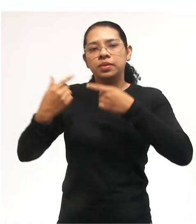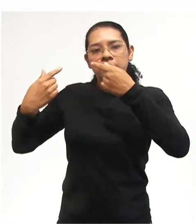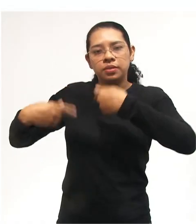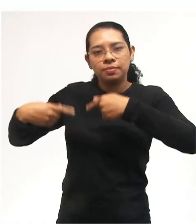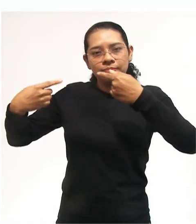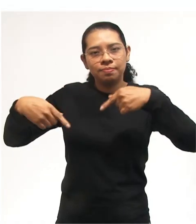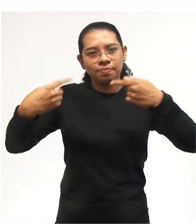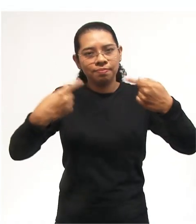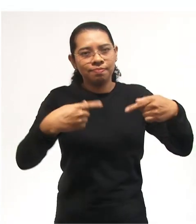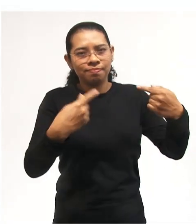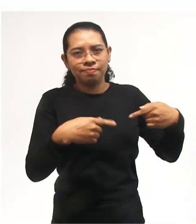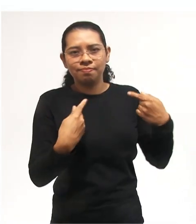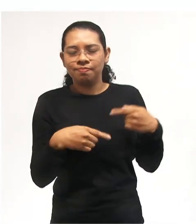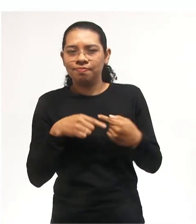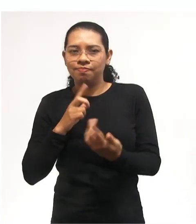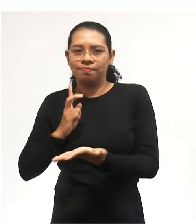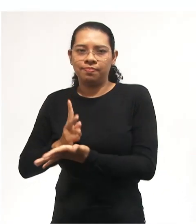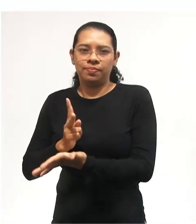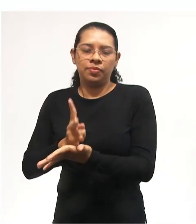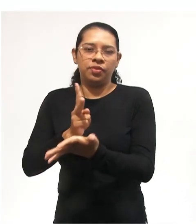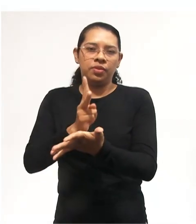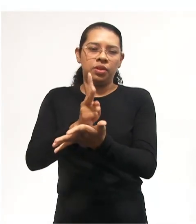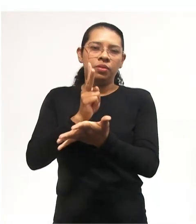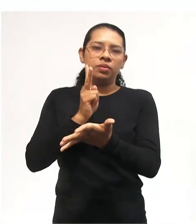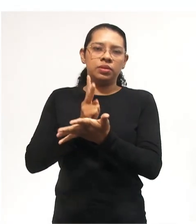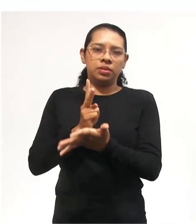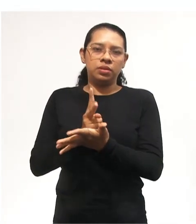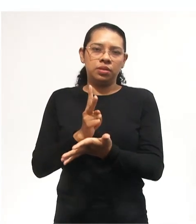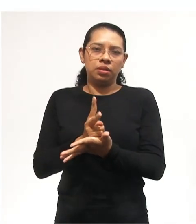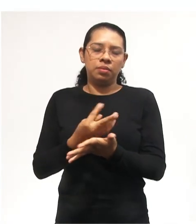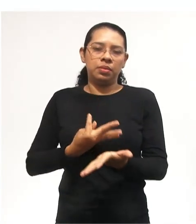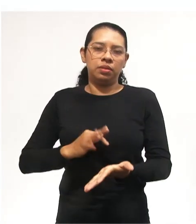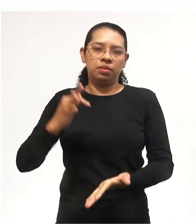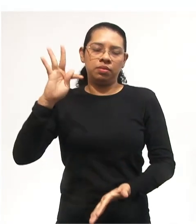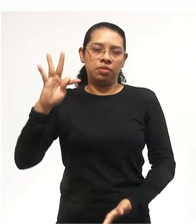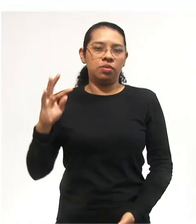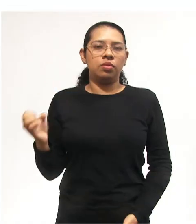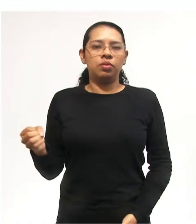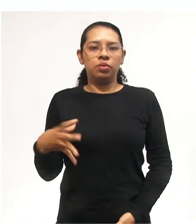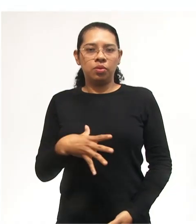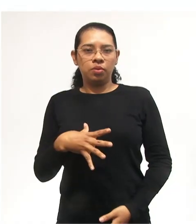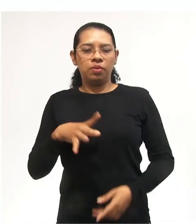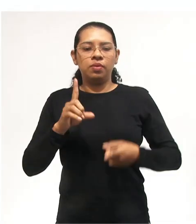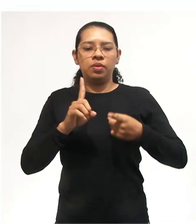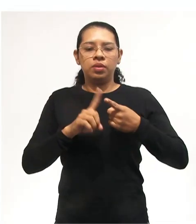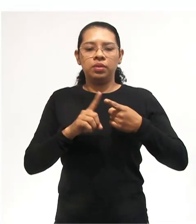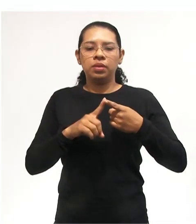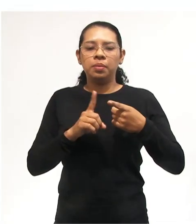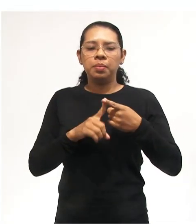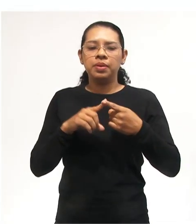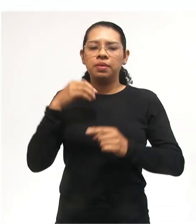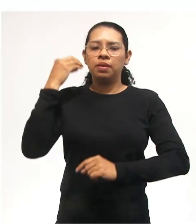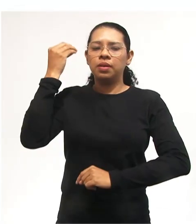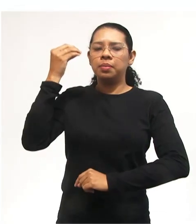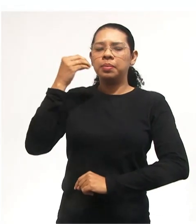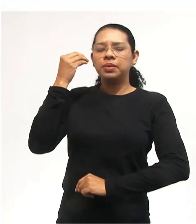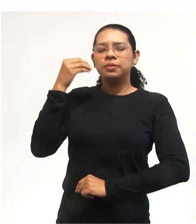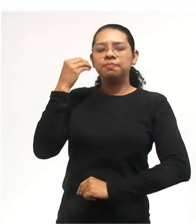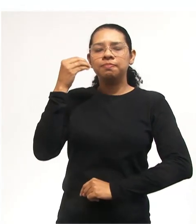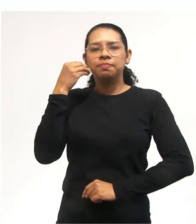aprimoramento constante das políticas de ciência, tecnologia e inovação. A experiência internacional tem demonstrado que uma